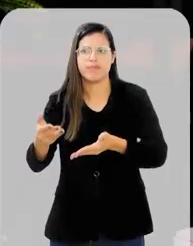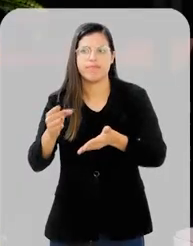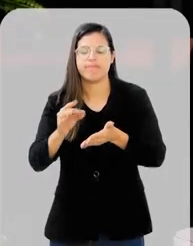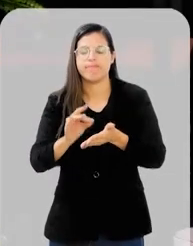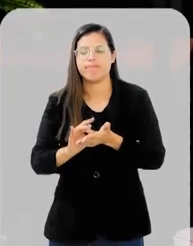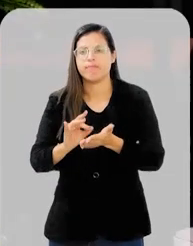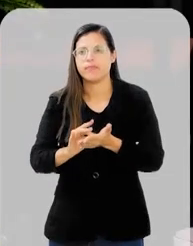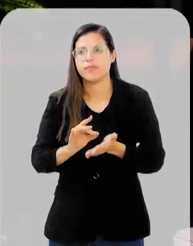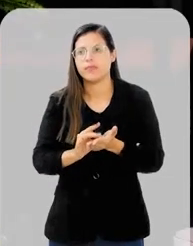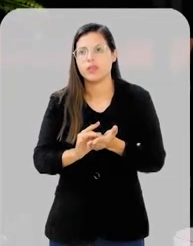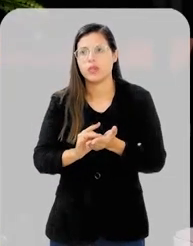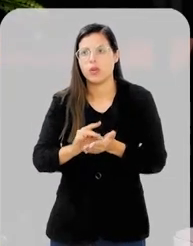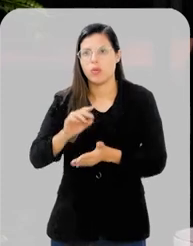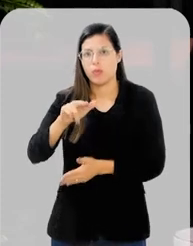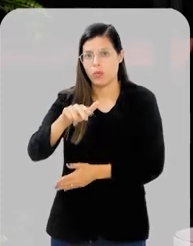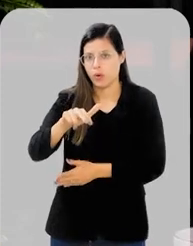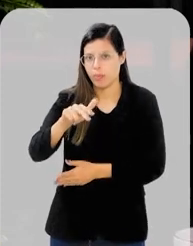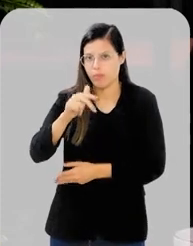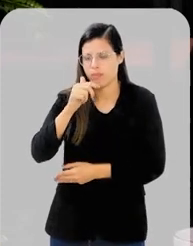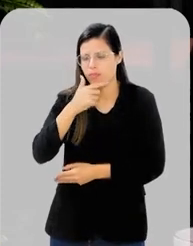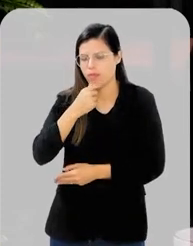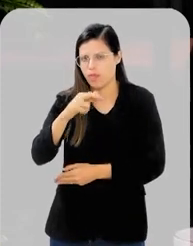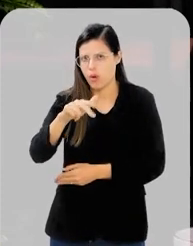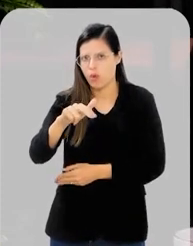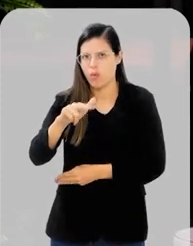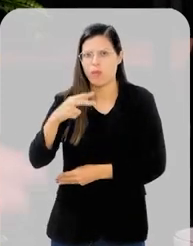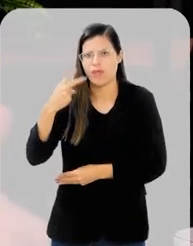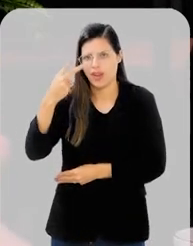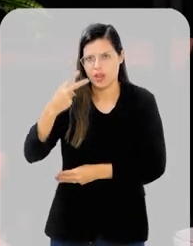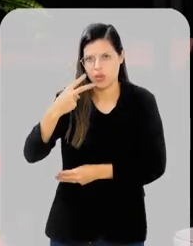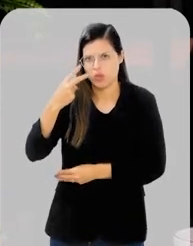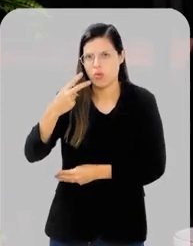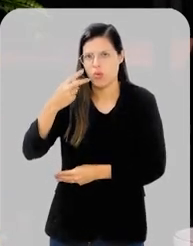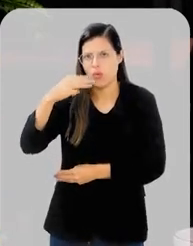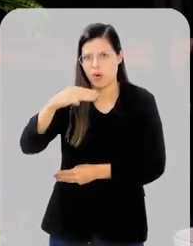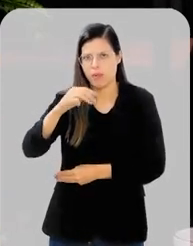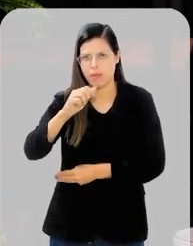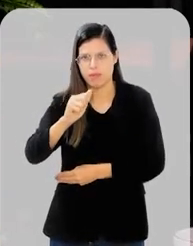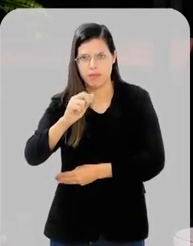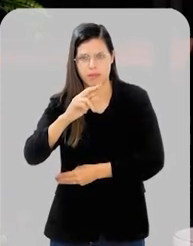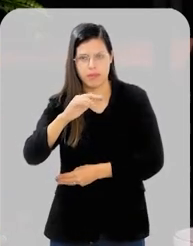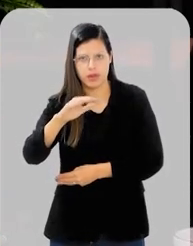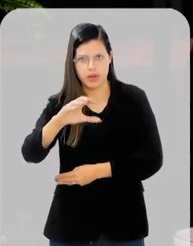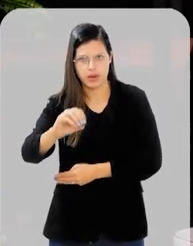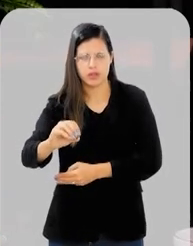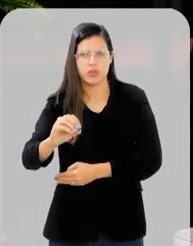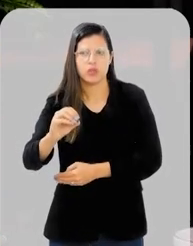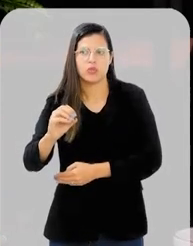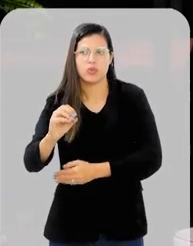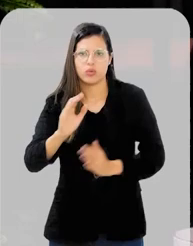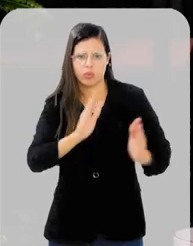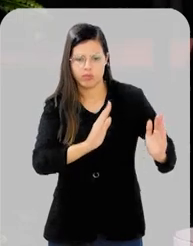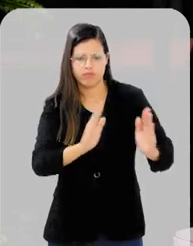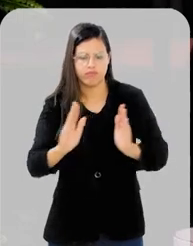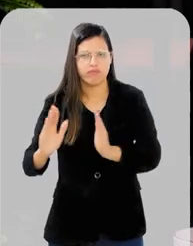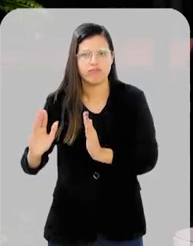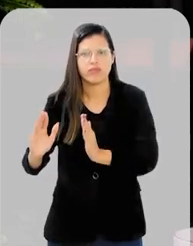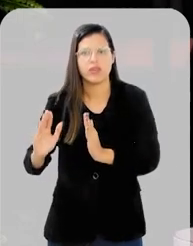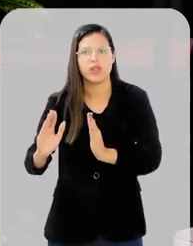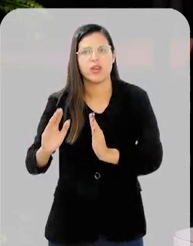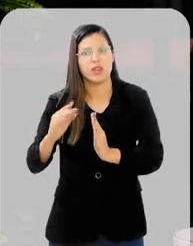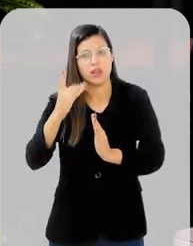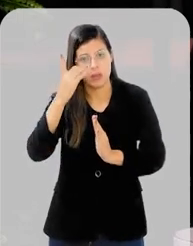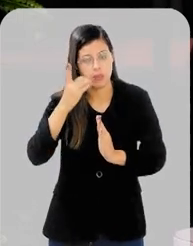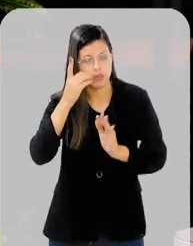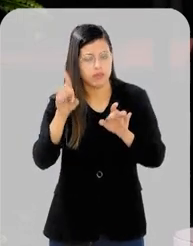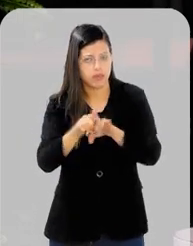eh assim né o meu irmão Márcio era foi vereador dois mandatos na Cidade do Rio de Janeiro e foi deputado por três